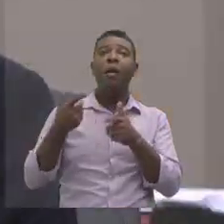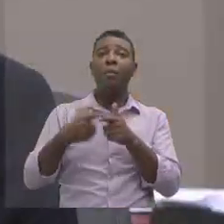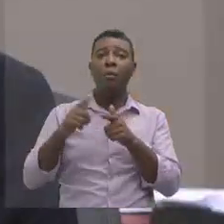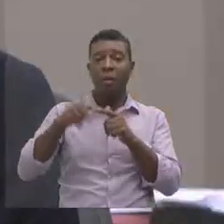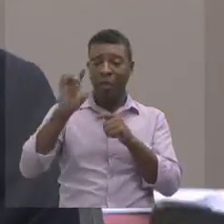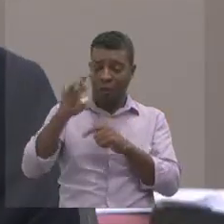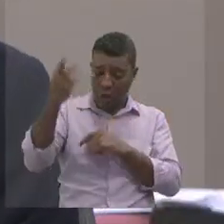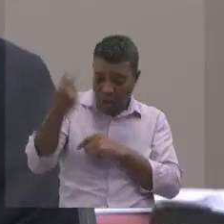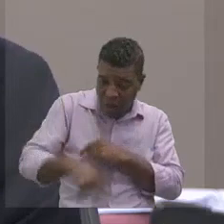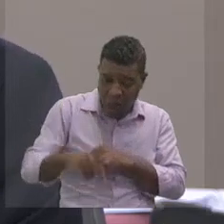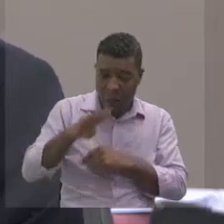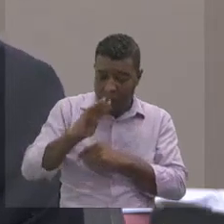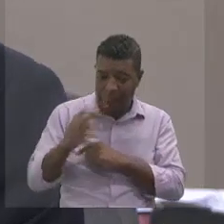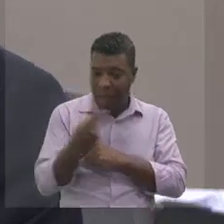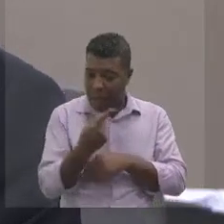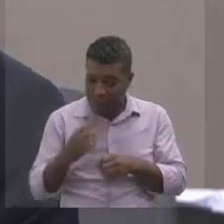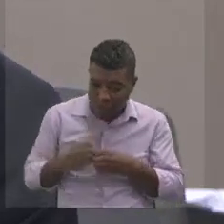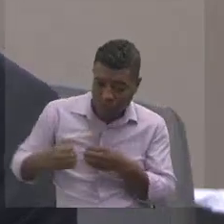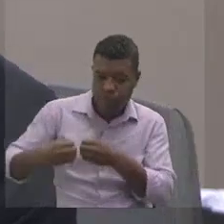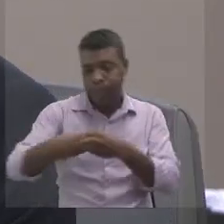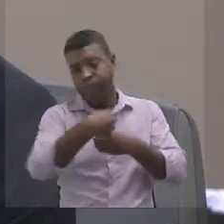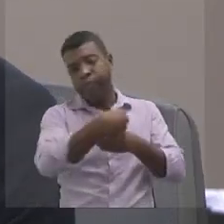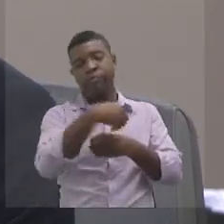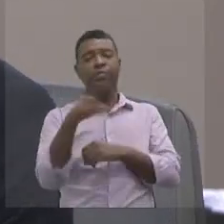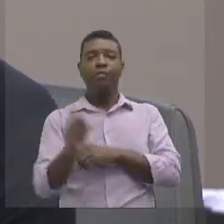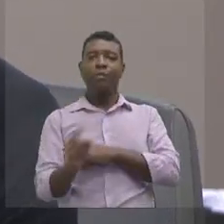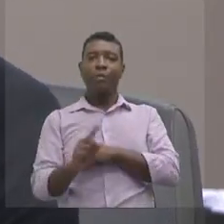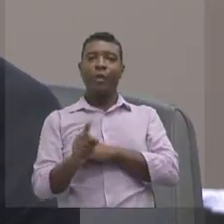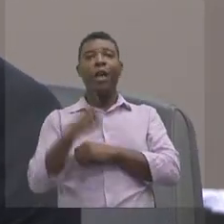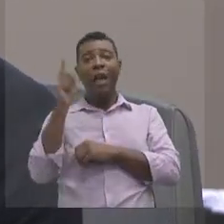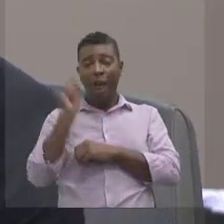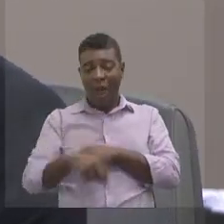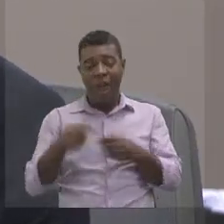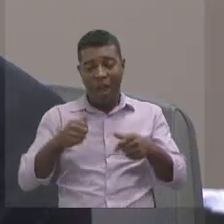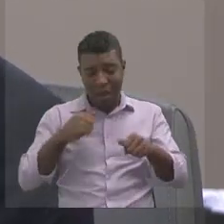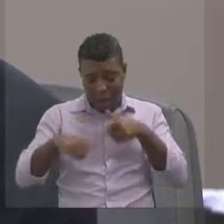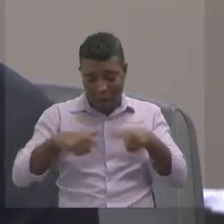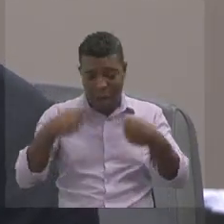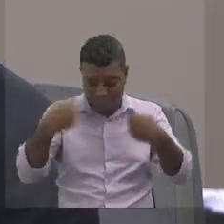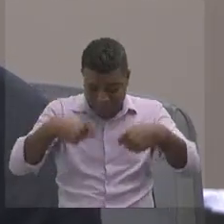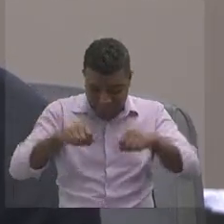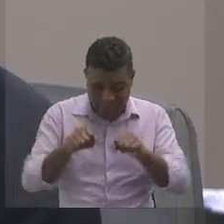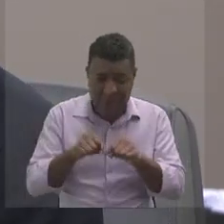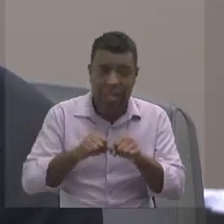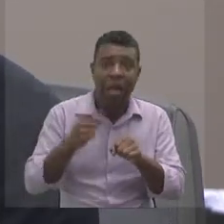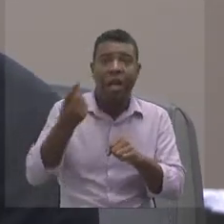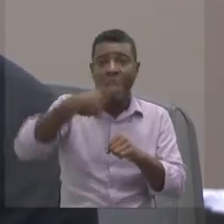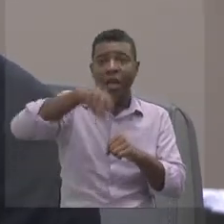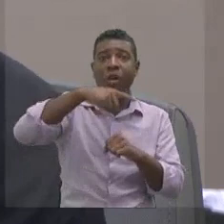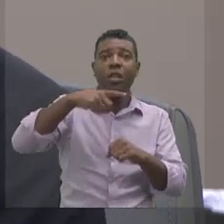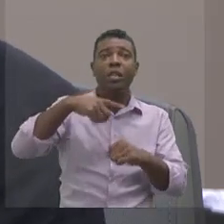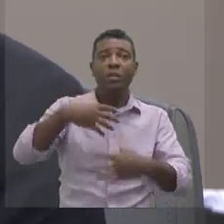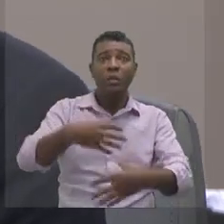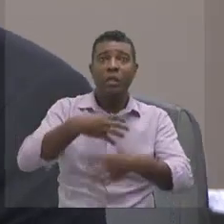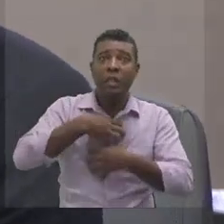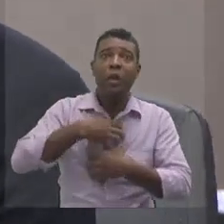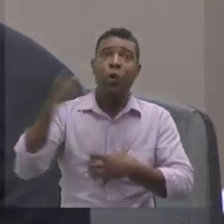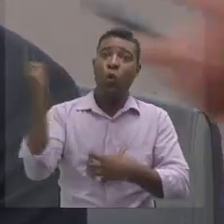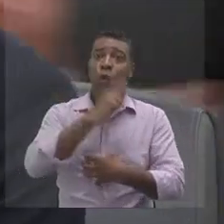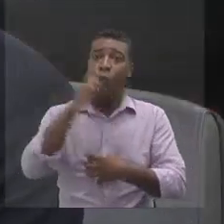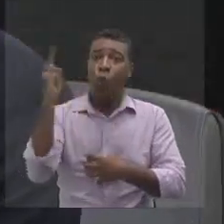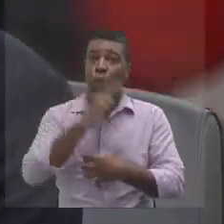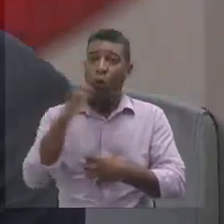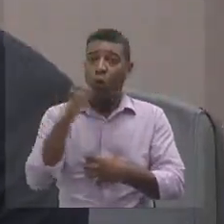metropolitana de BH então é um trabalho que tem que ser feito né E ao mesmo tempo nós temos que ser de urgência também não podemos ficar pensando